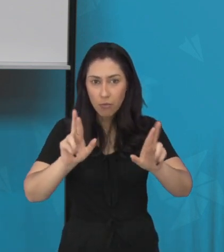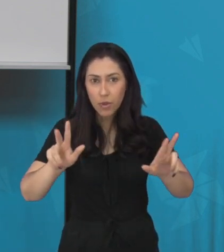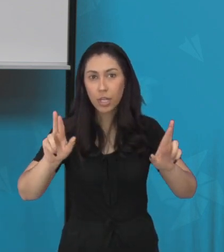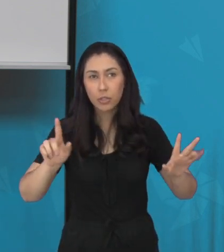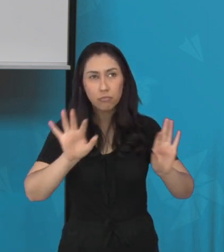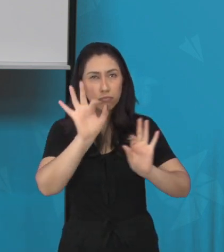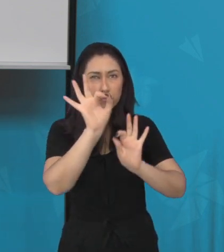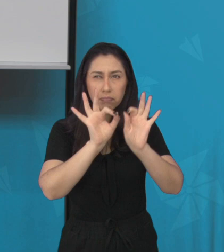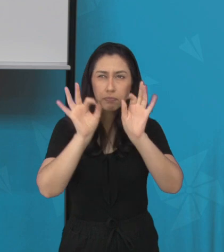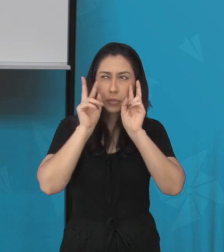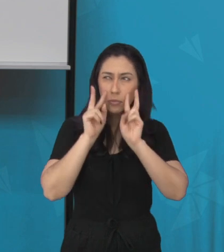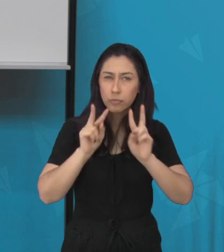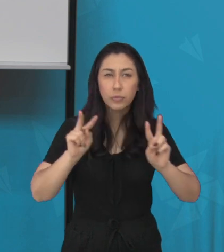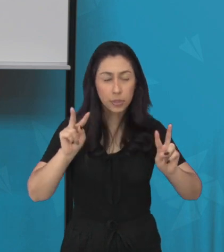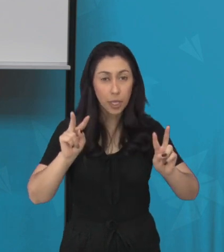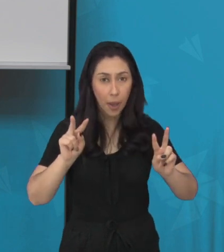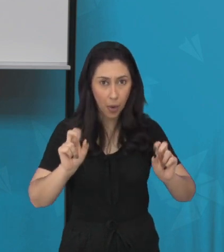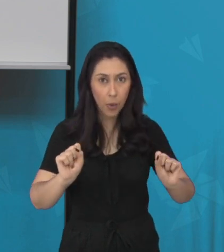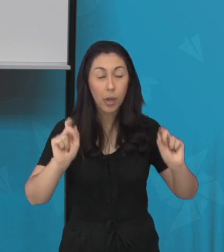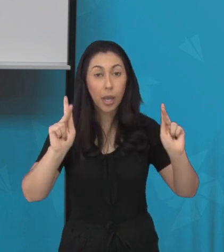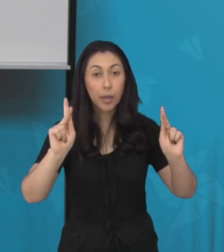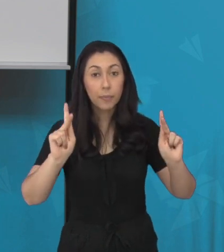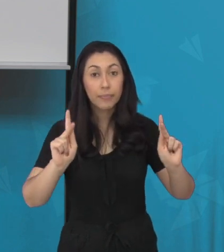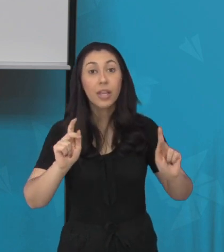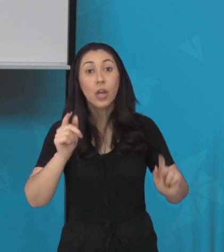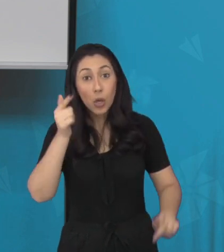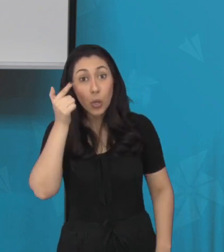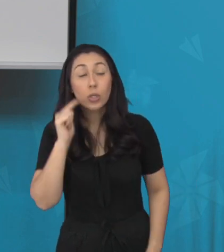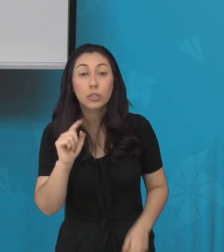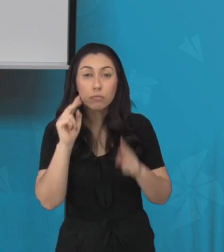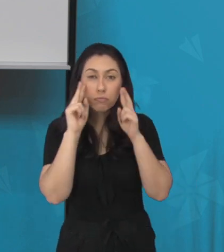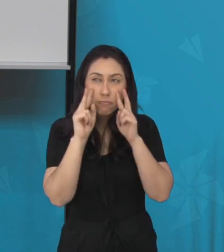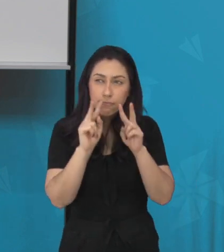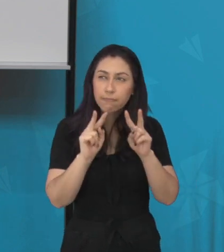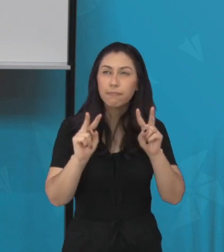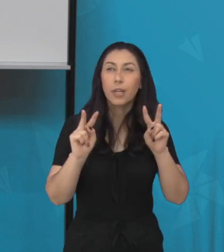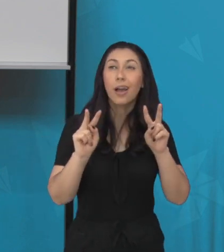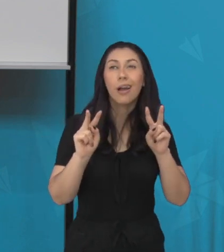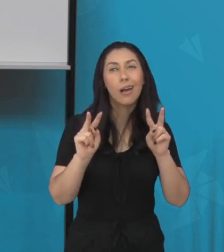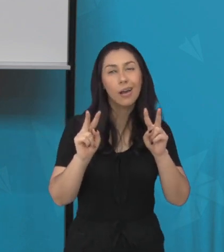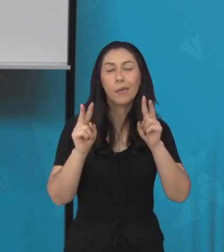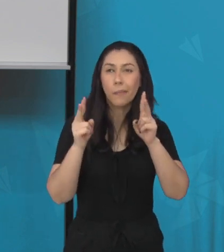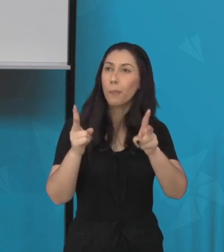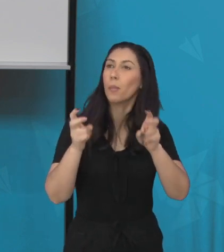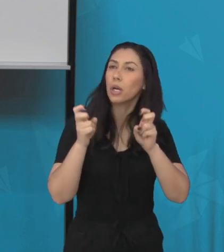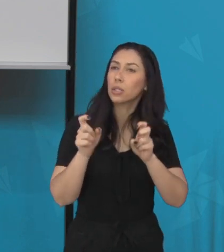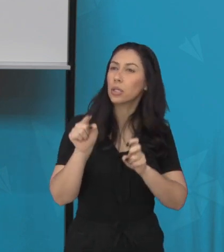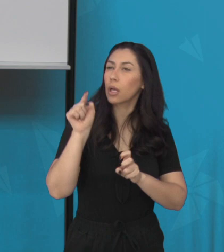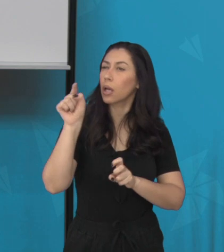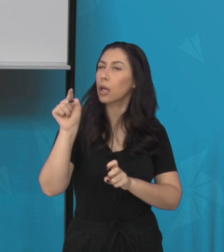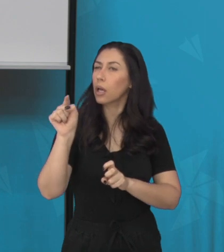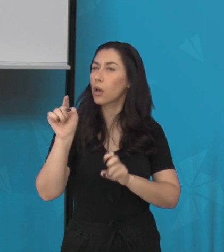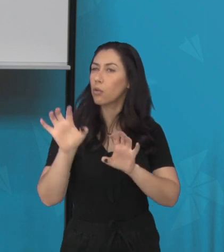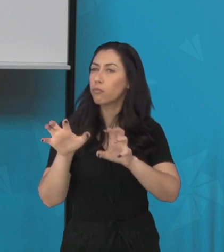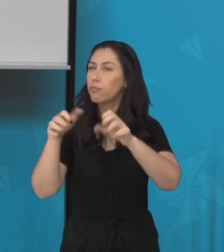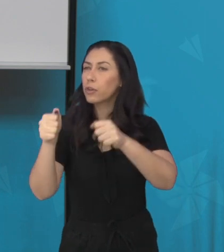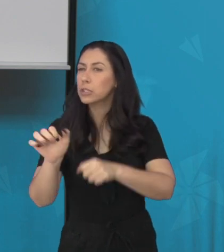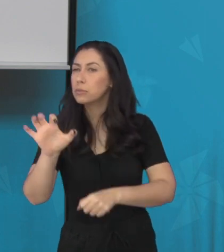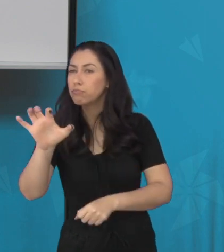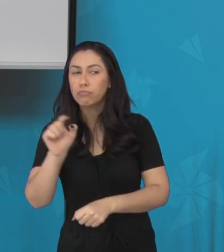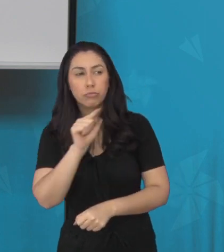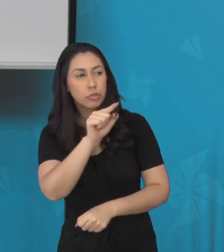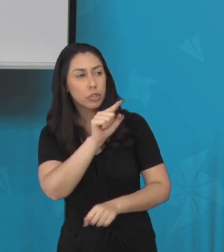força diferente. Tá bom? Quando vocês começarem a enxergar nas questões forças de